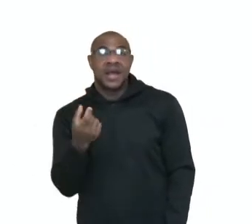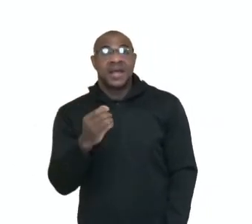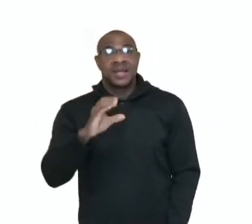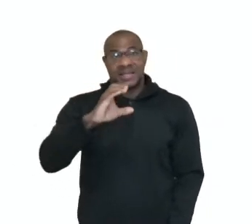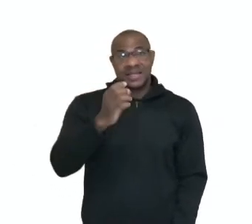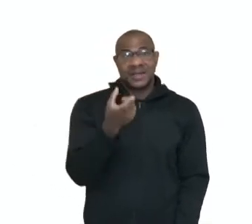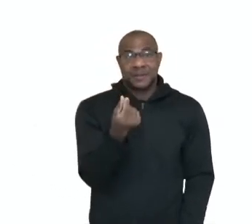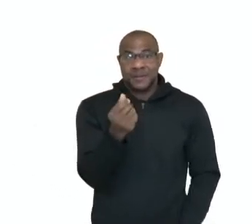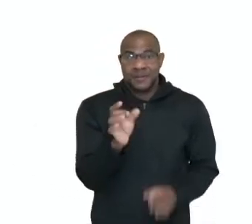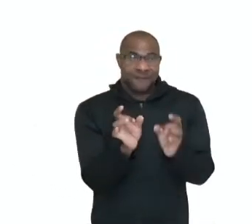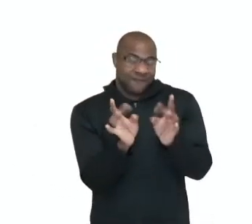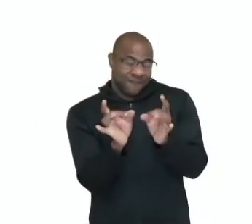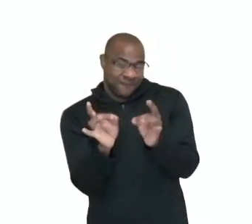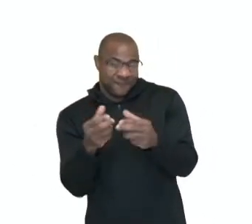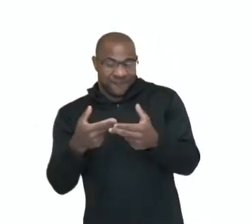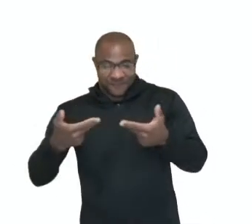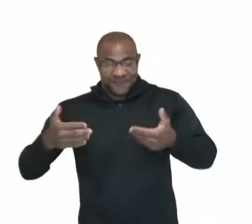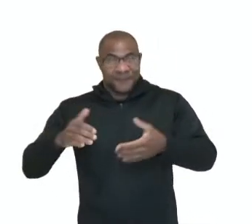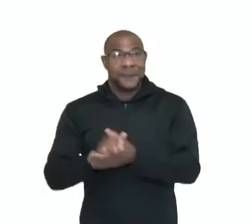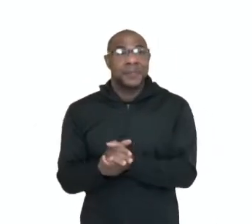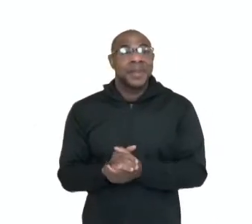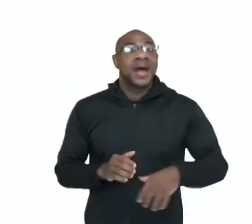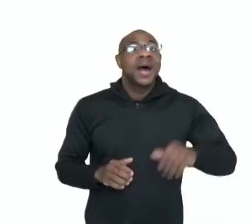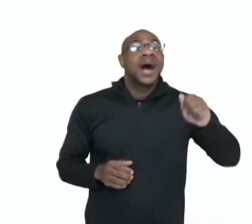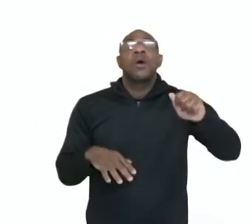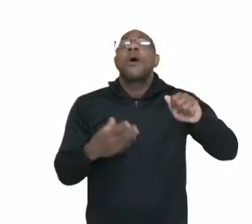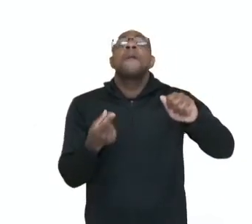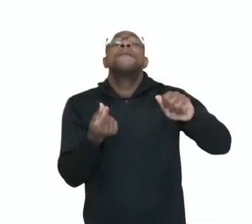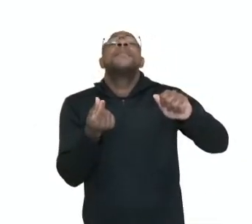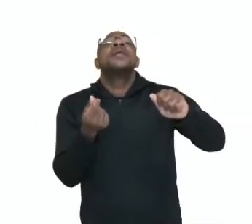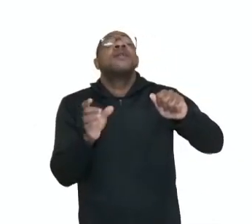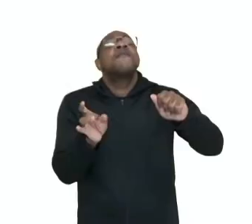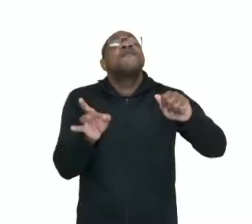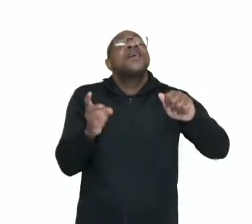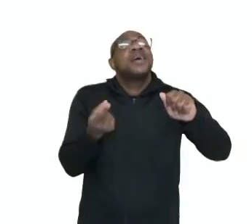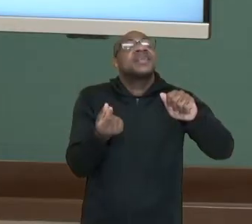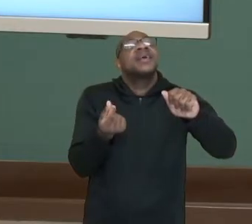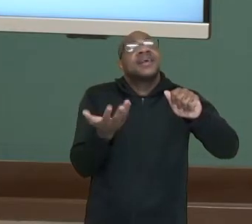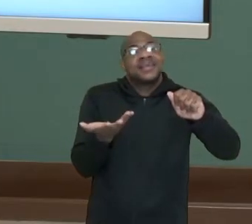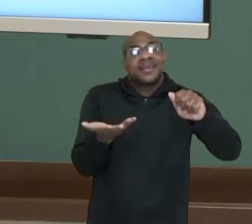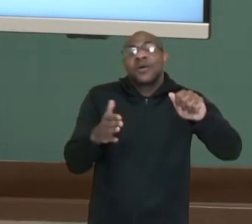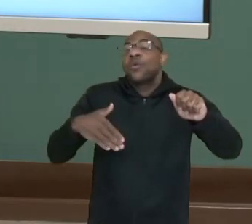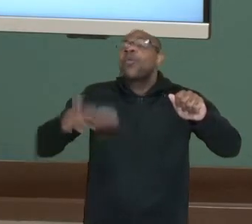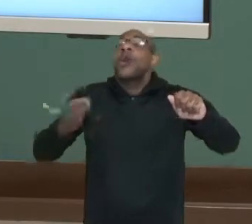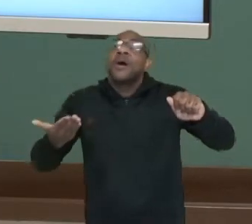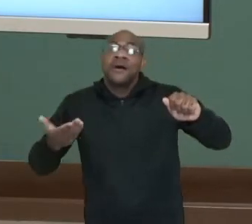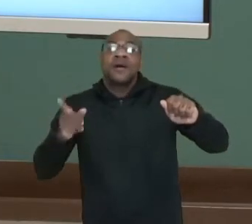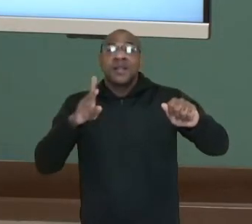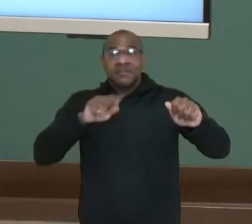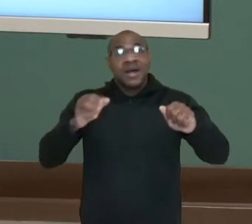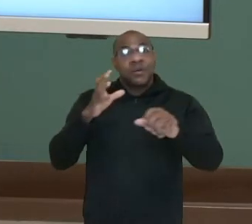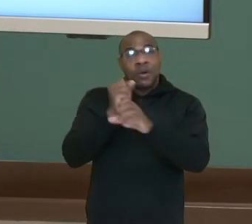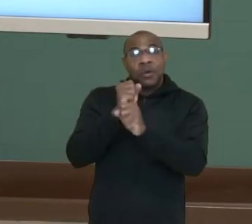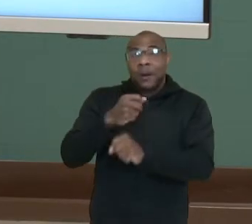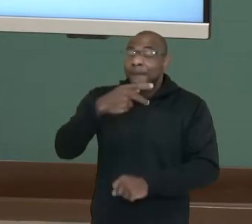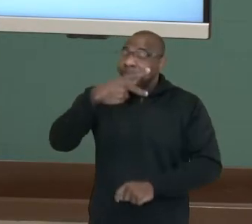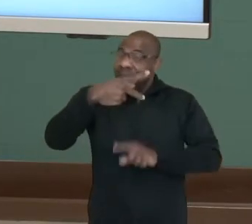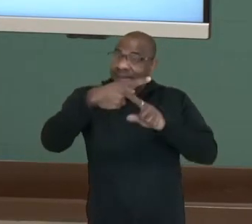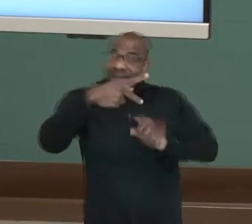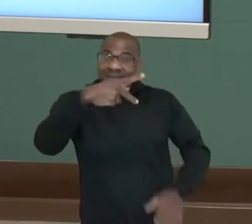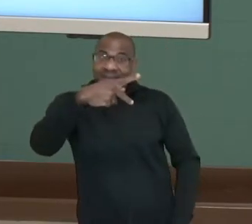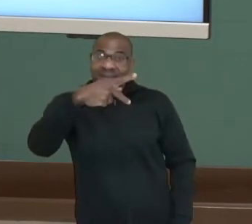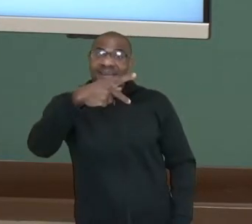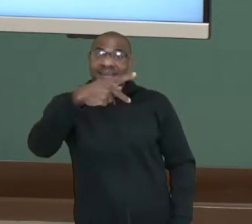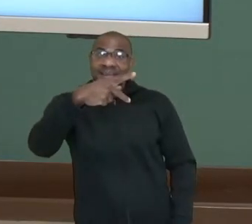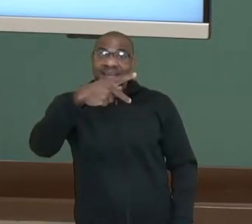cada produto. Na letra A, qual é o preço de venda? Opa, preço de venda, eu vou calcular o P.